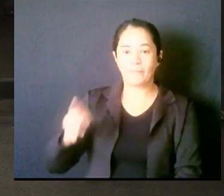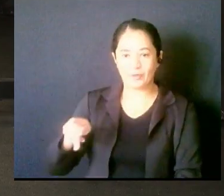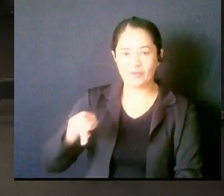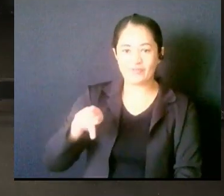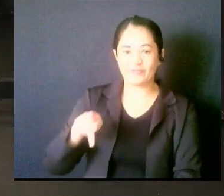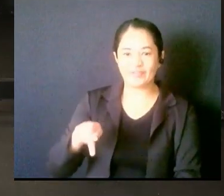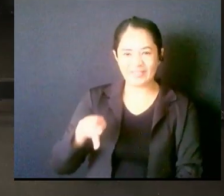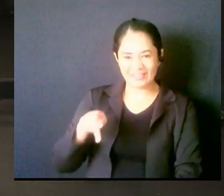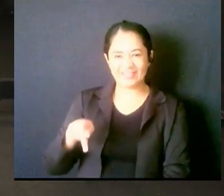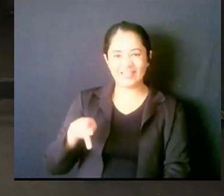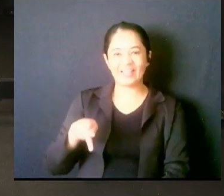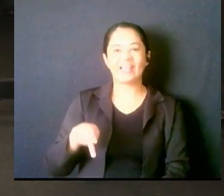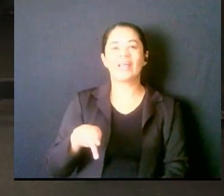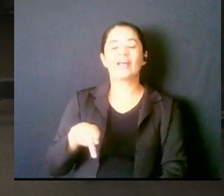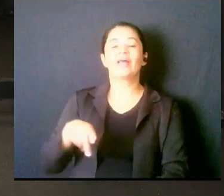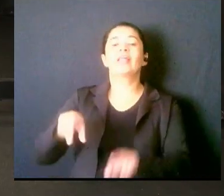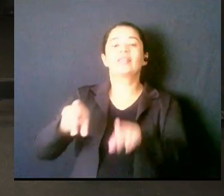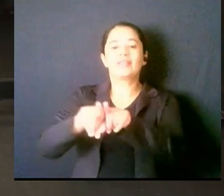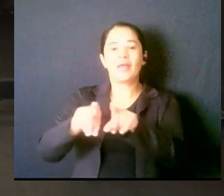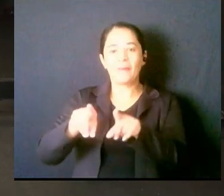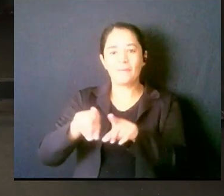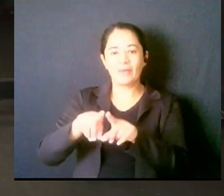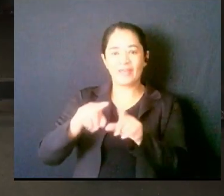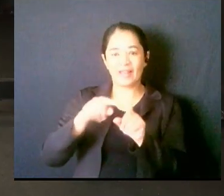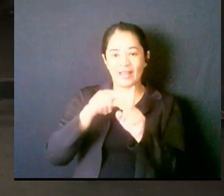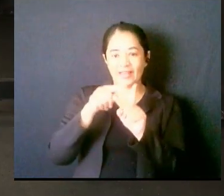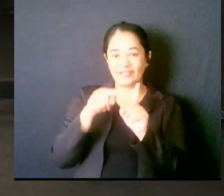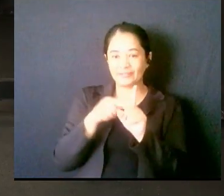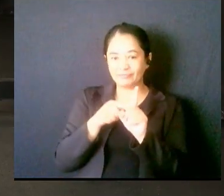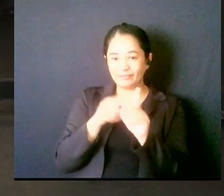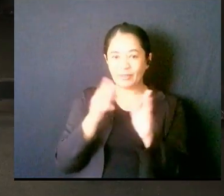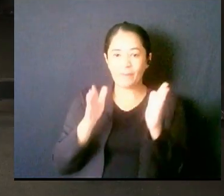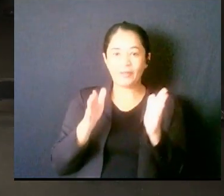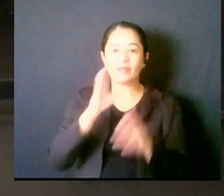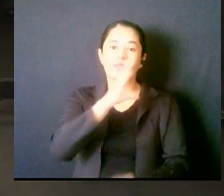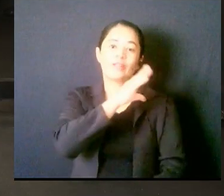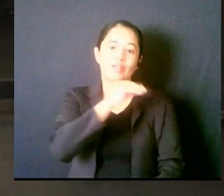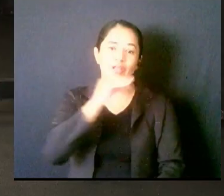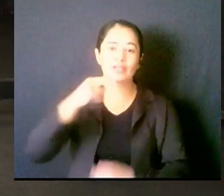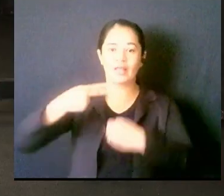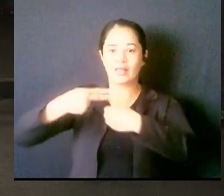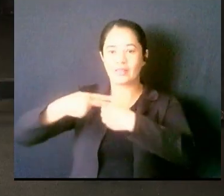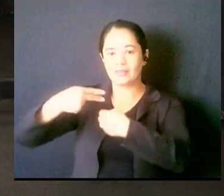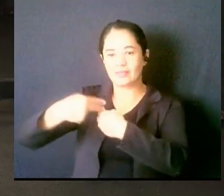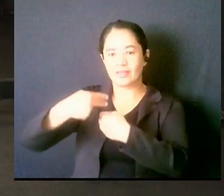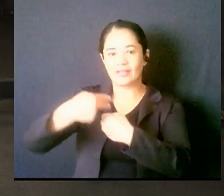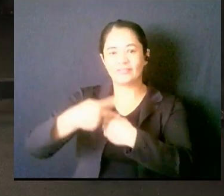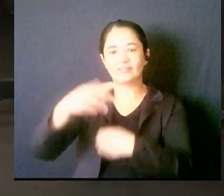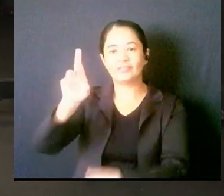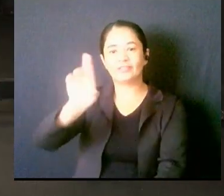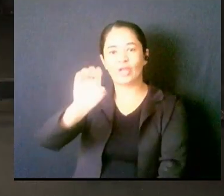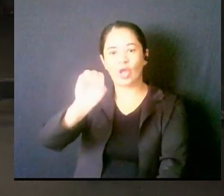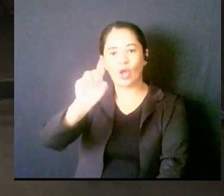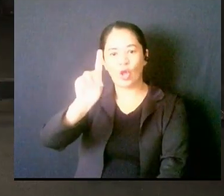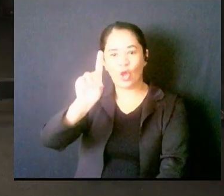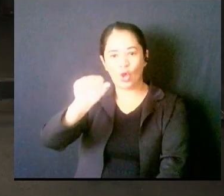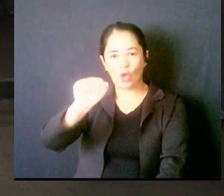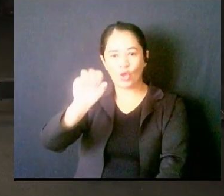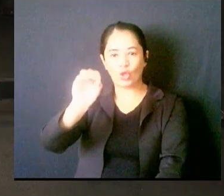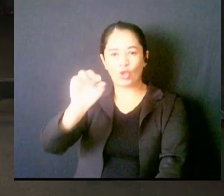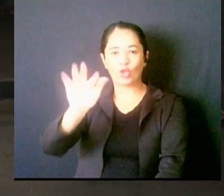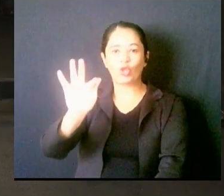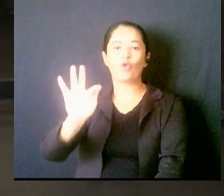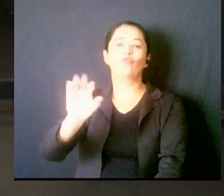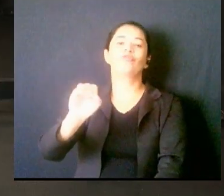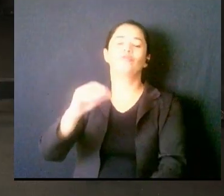do ambulatório de pré-natal de adolescentes da Unicamp, Dr. Rodolfo Pacanhella. Seja muito bem-vindo, doutor.